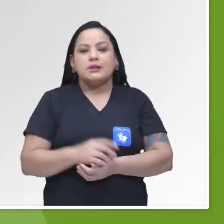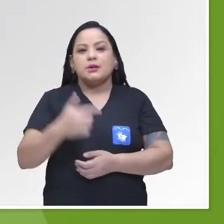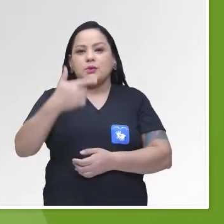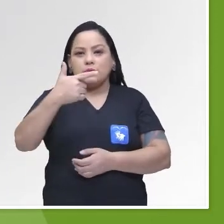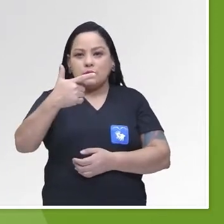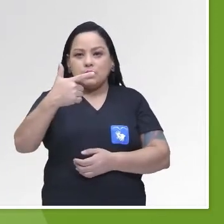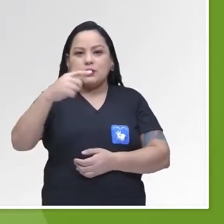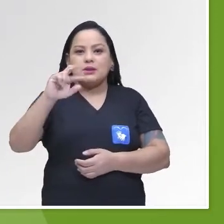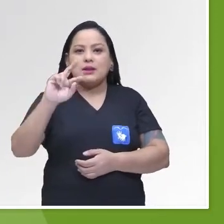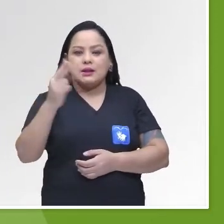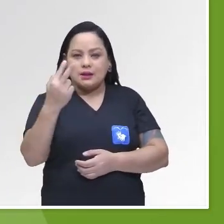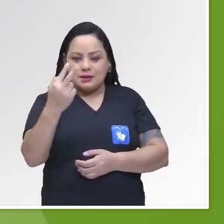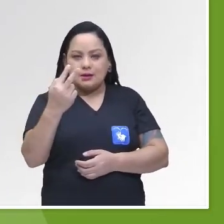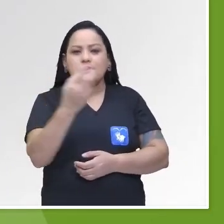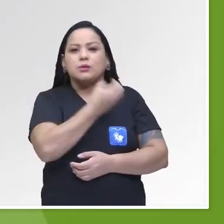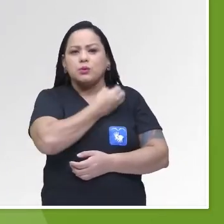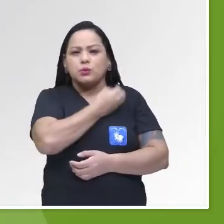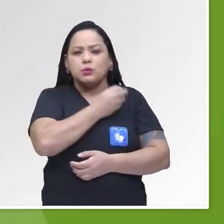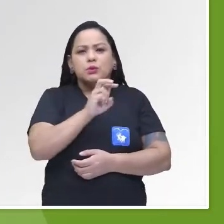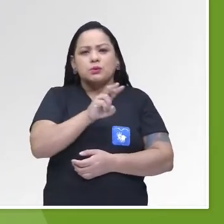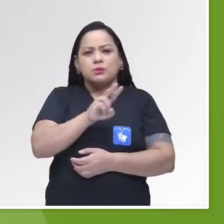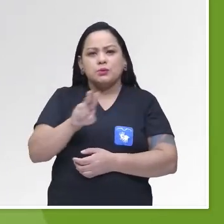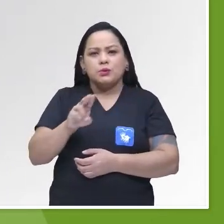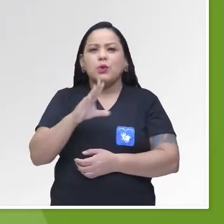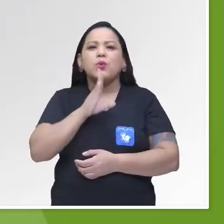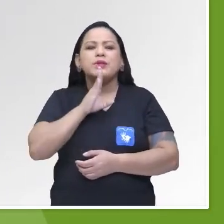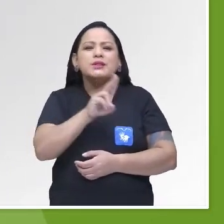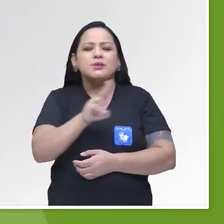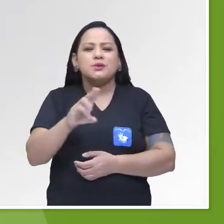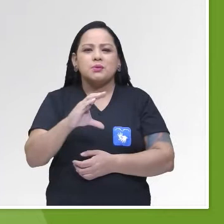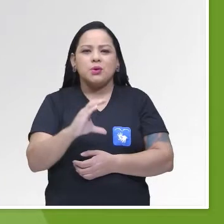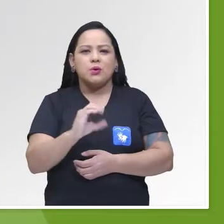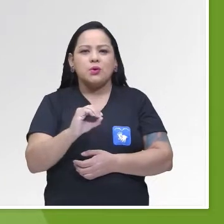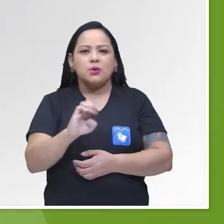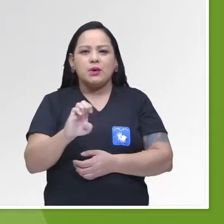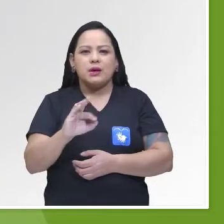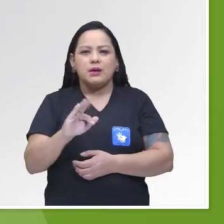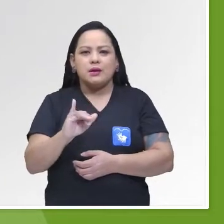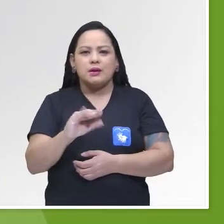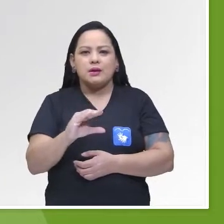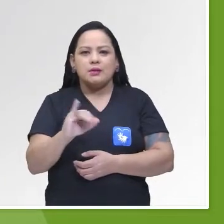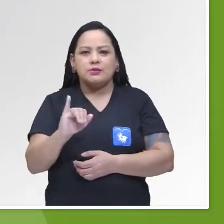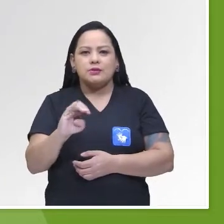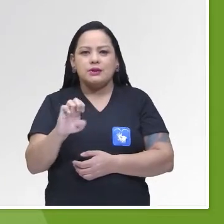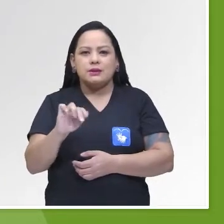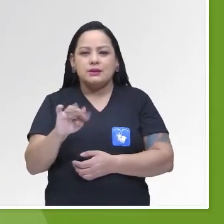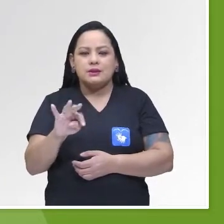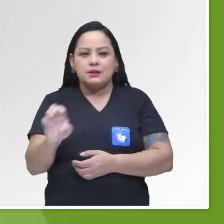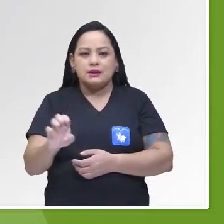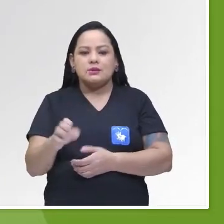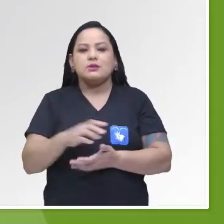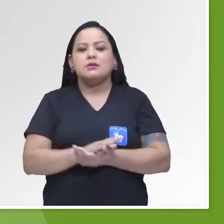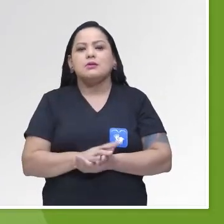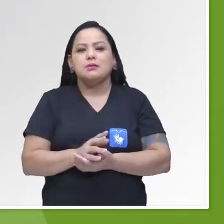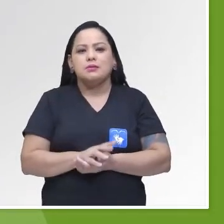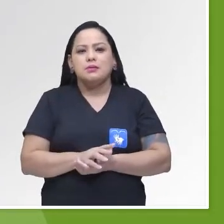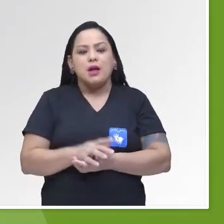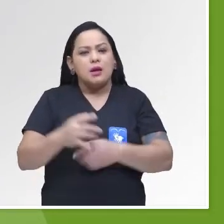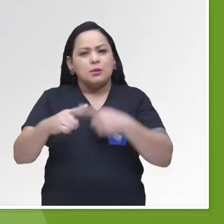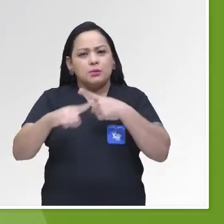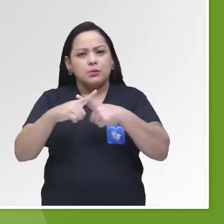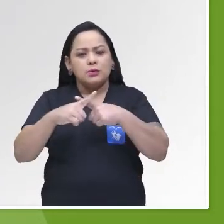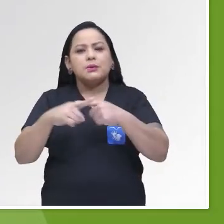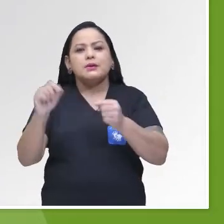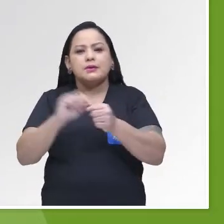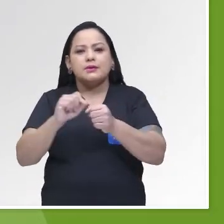que é o coeficiente, vai multiplicar o índice 1 aqui, que está oculto, e aí eu vou ter 2 oxigênio, tá